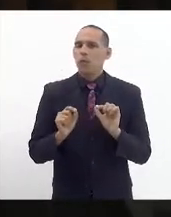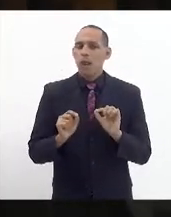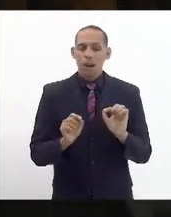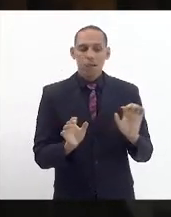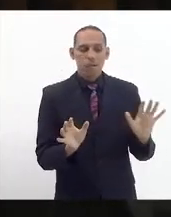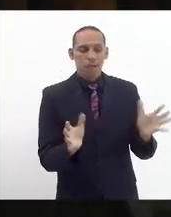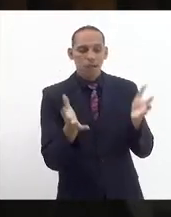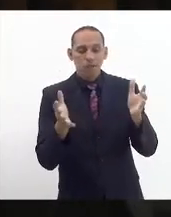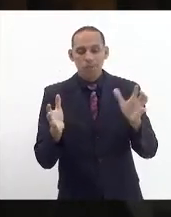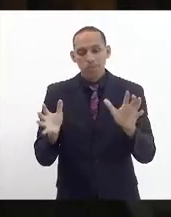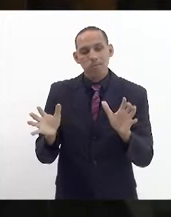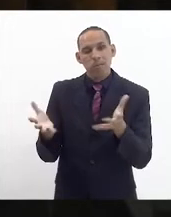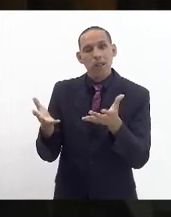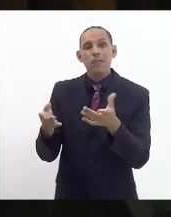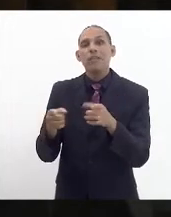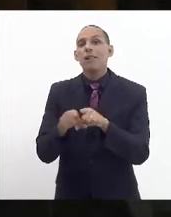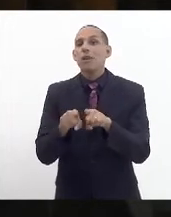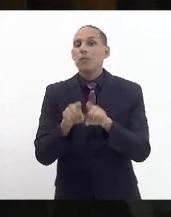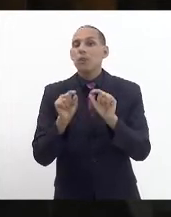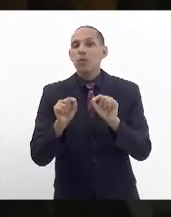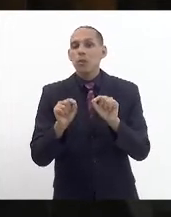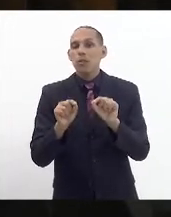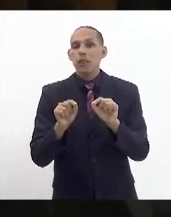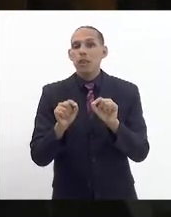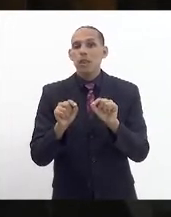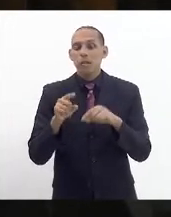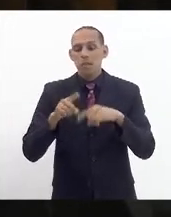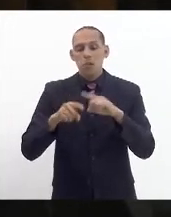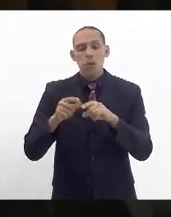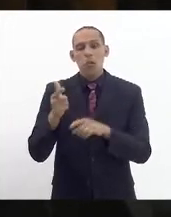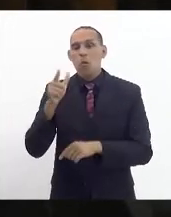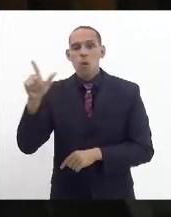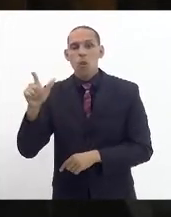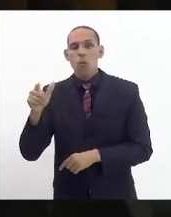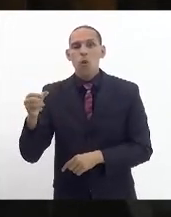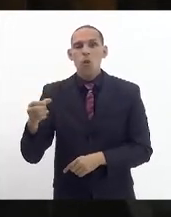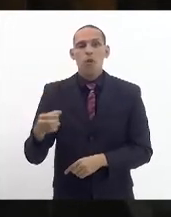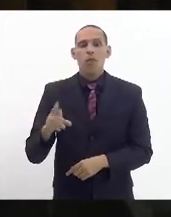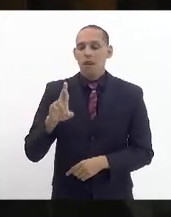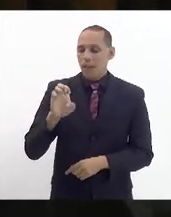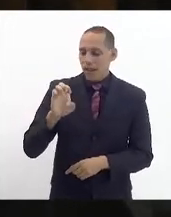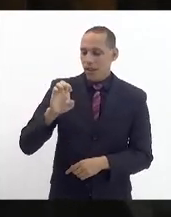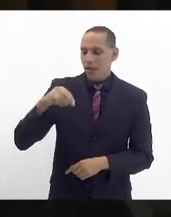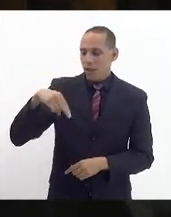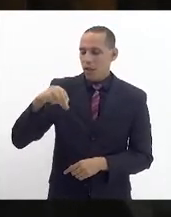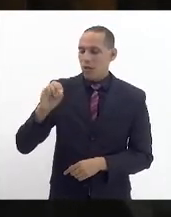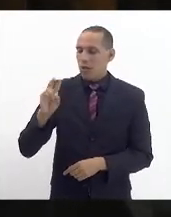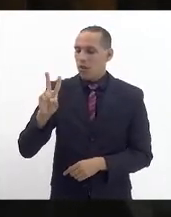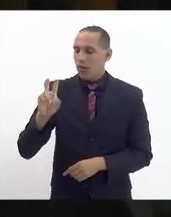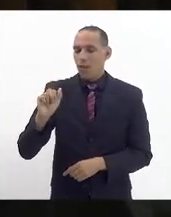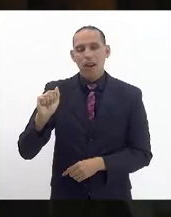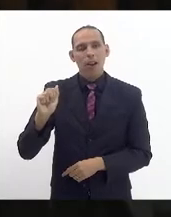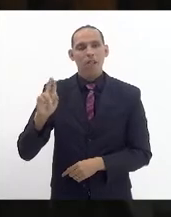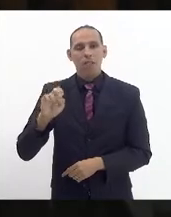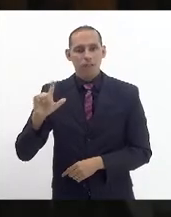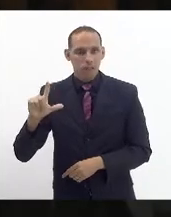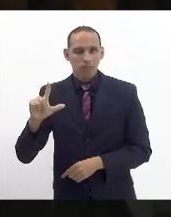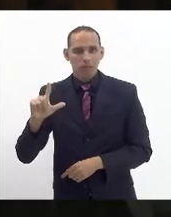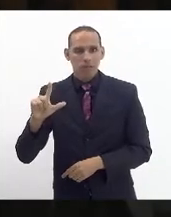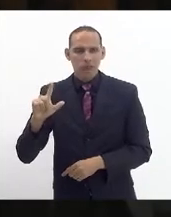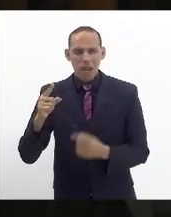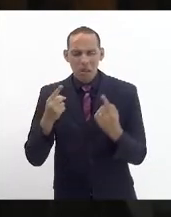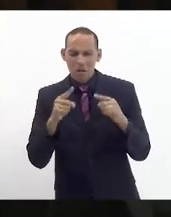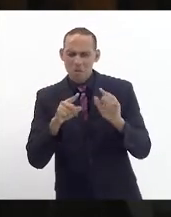estimular também outras linhas de produtos renováveis. Não contraria o seu projeto, que é um projeto, digamos